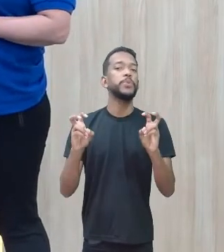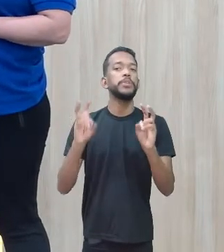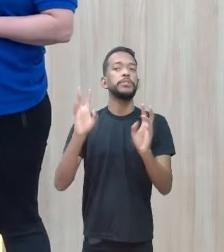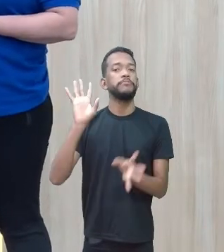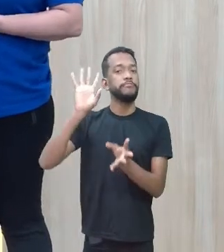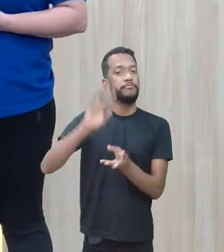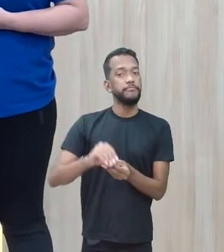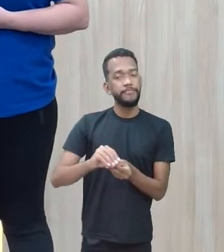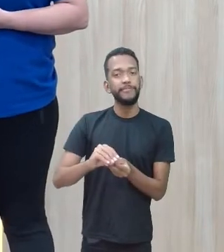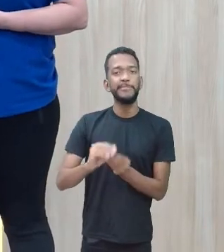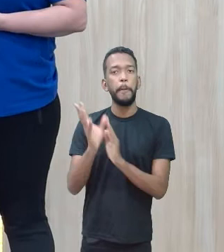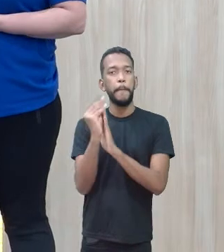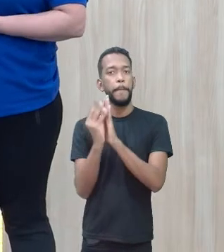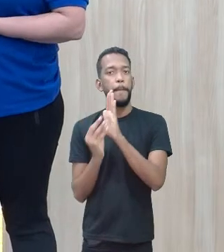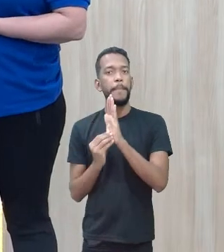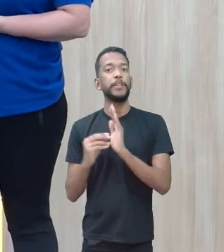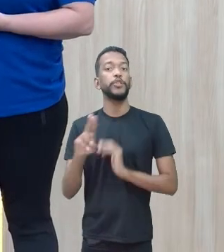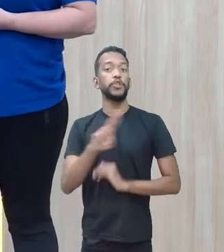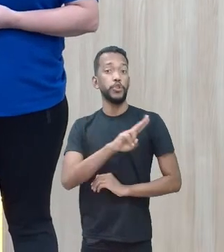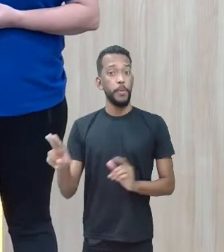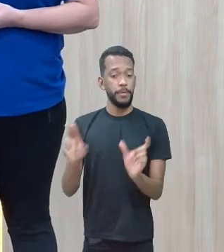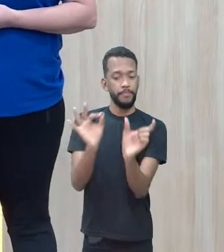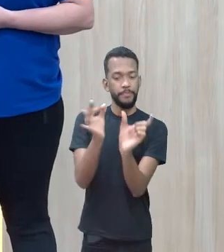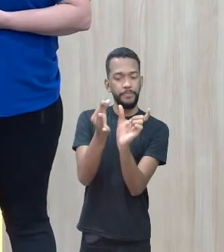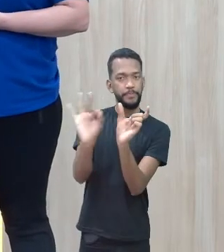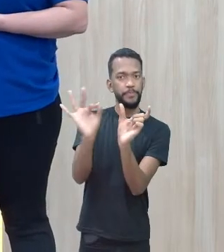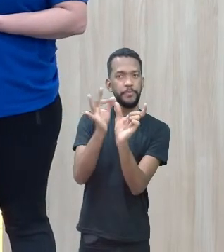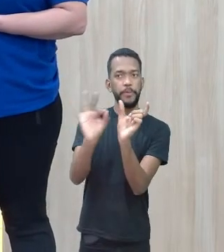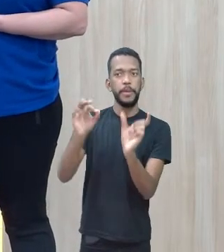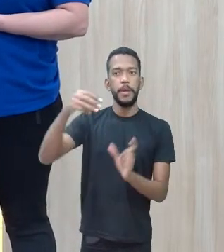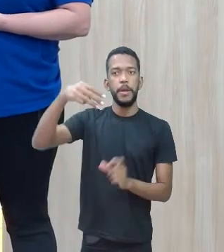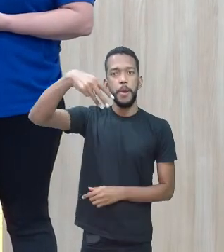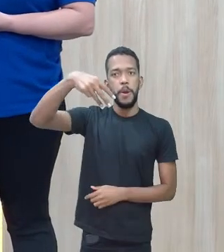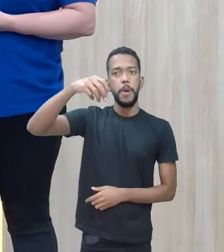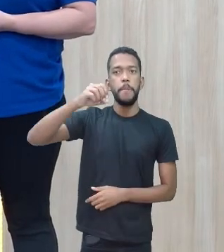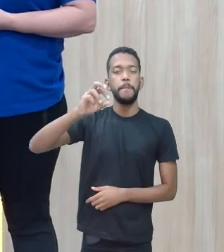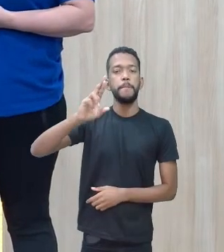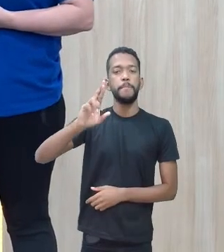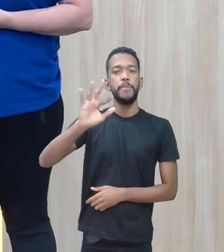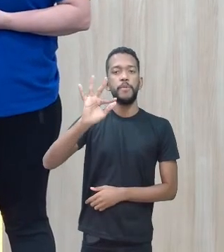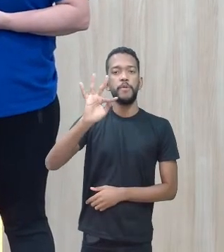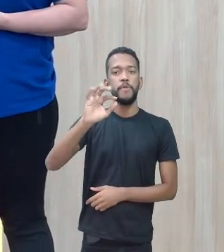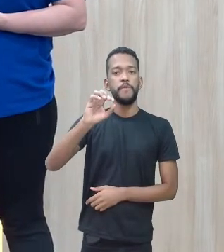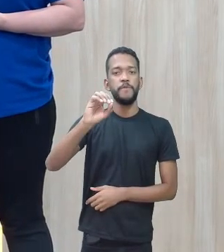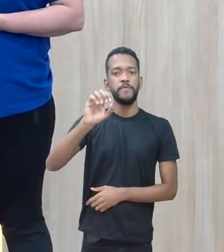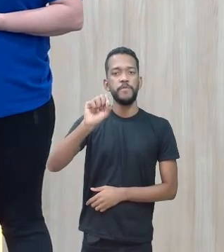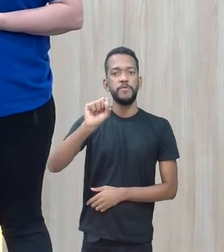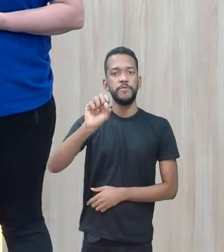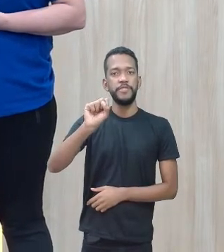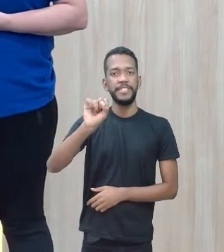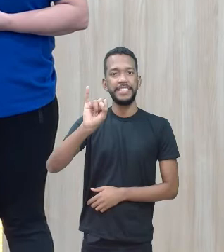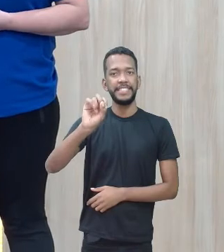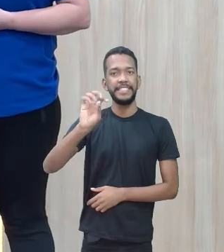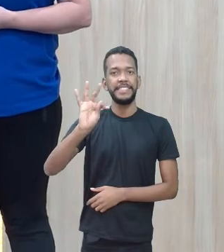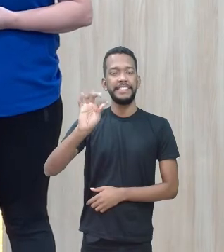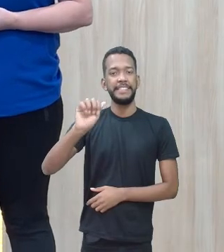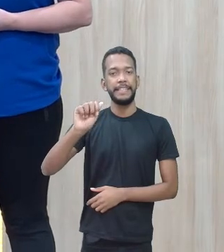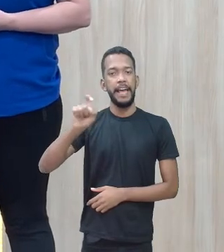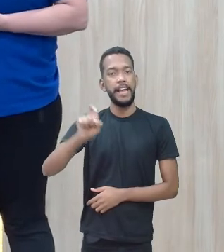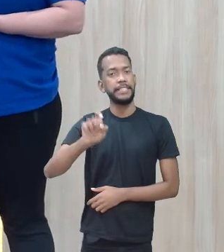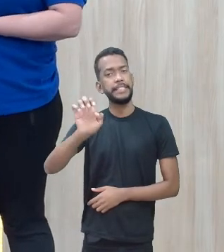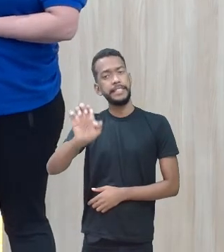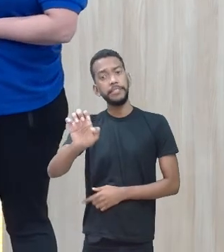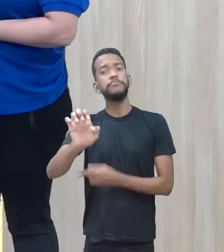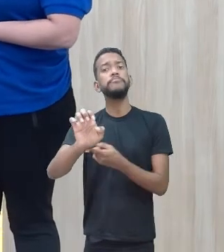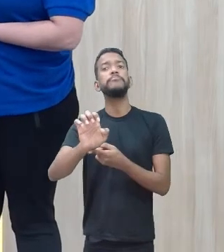da aula foi morfossintaxe. Nesta aula de hoje, nós estaremos revisando ou apresentando